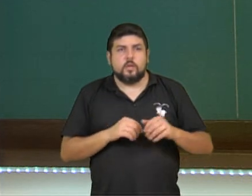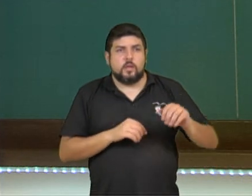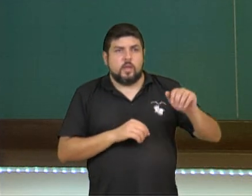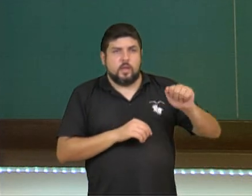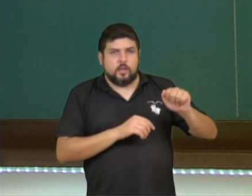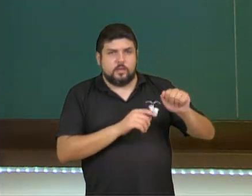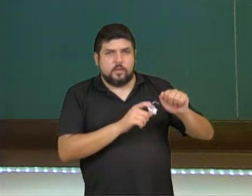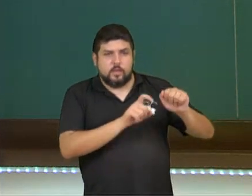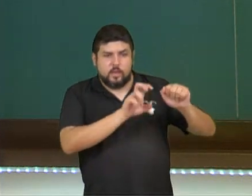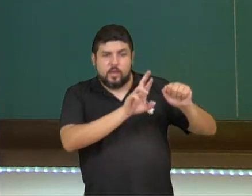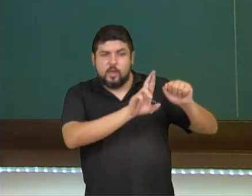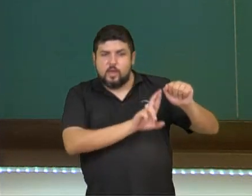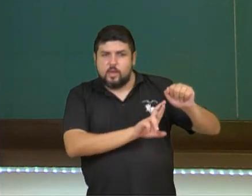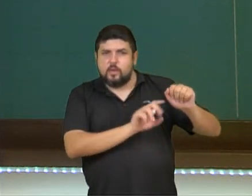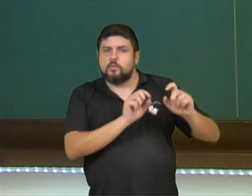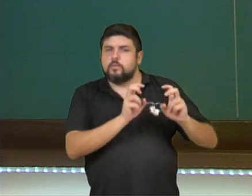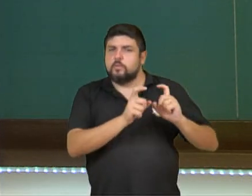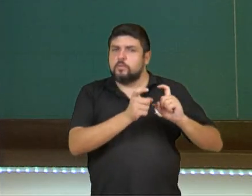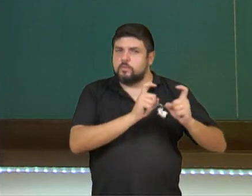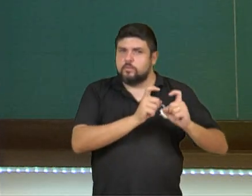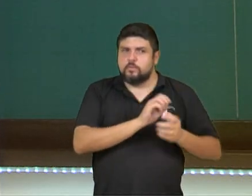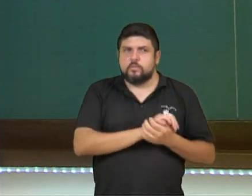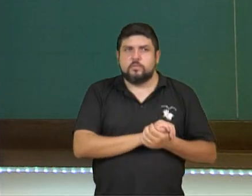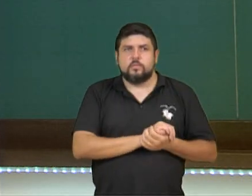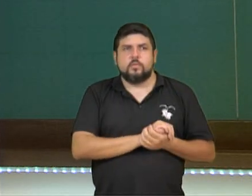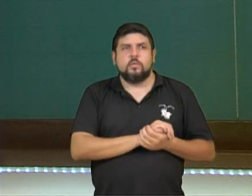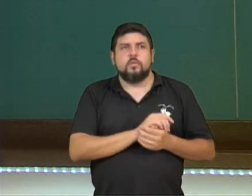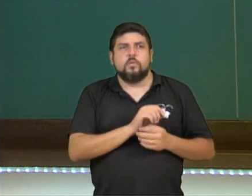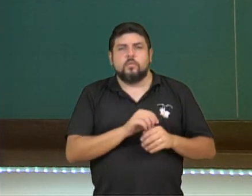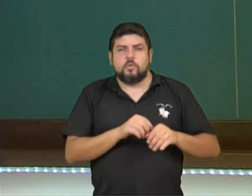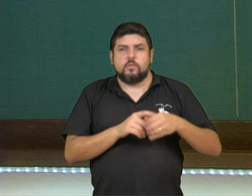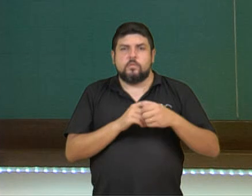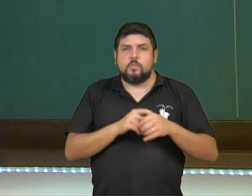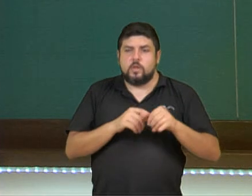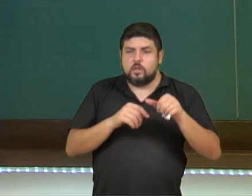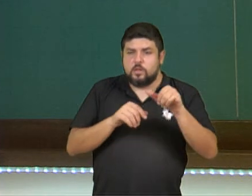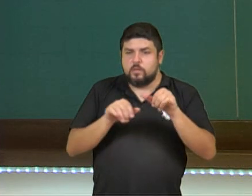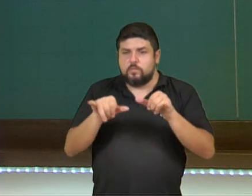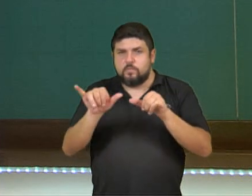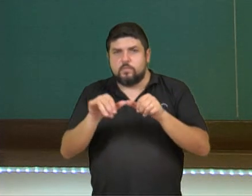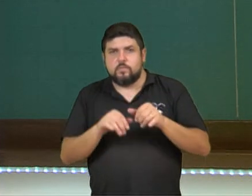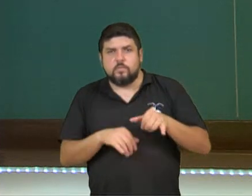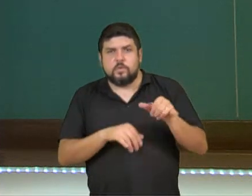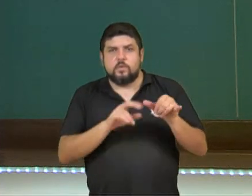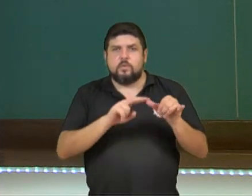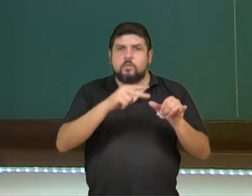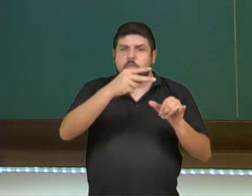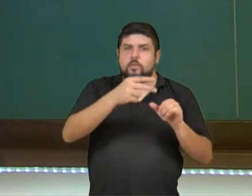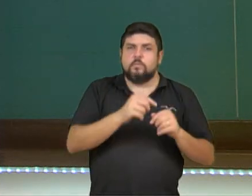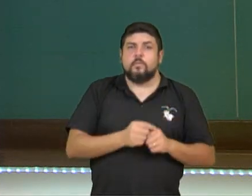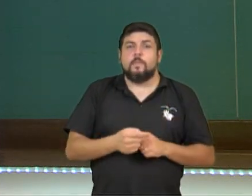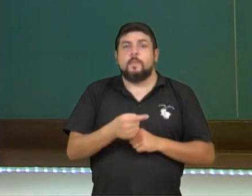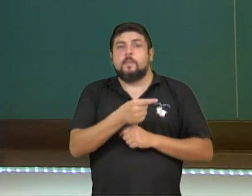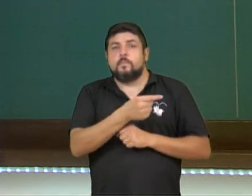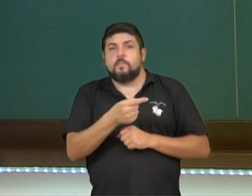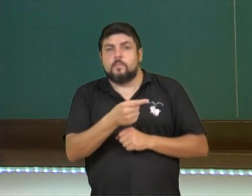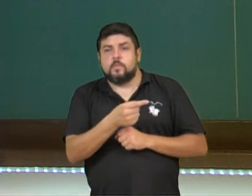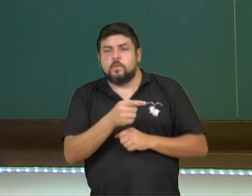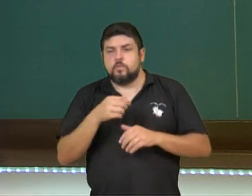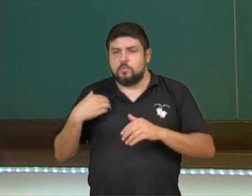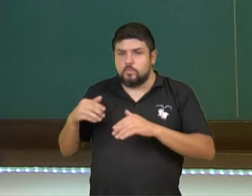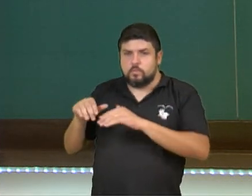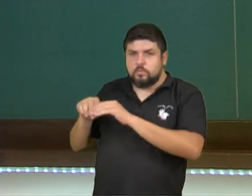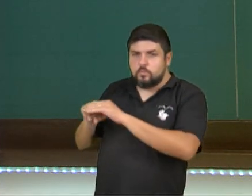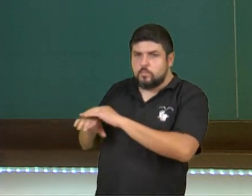é área total, o quadrado inteiro é y vezes y ao quadrado, menos a área do depósito.